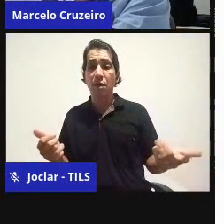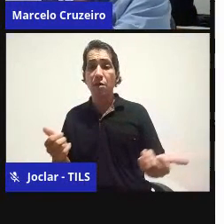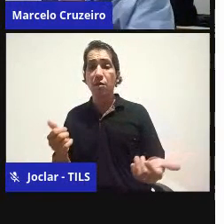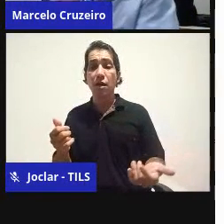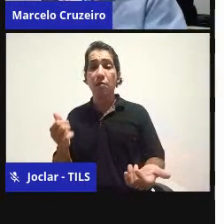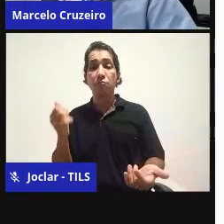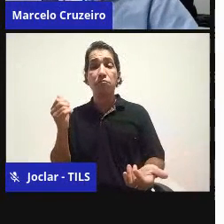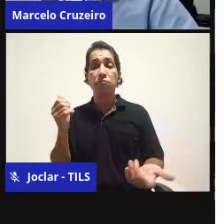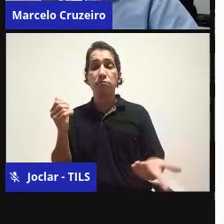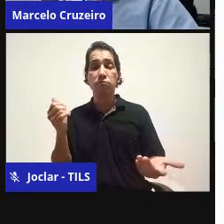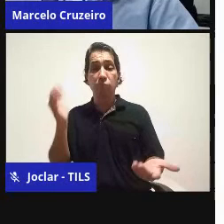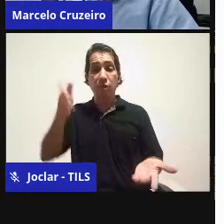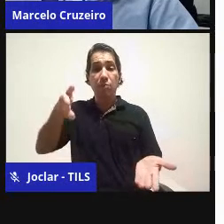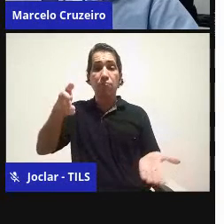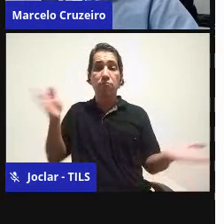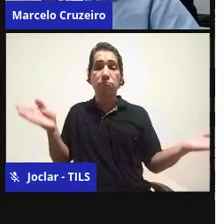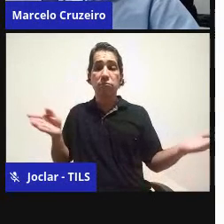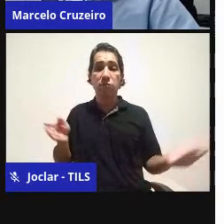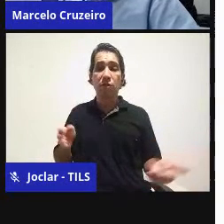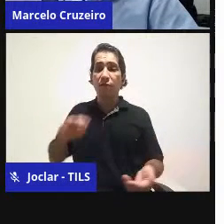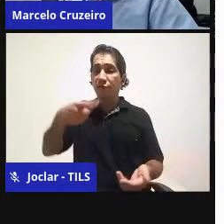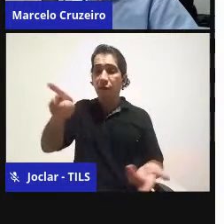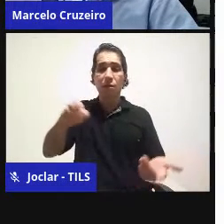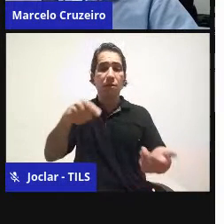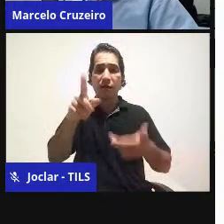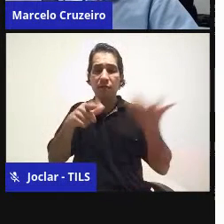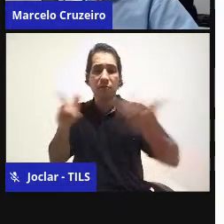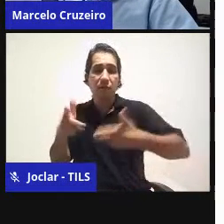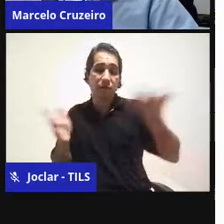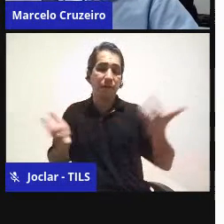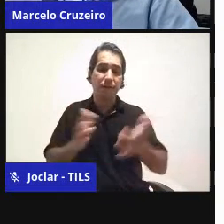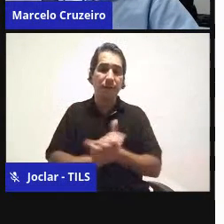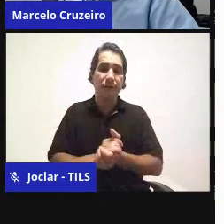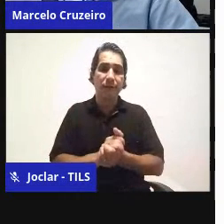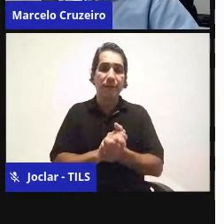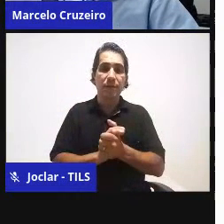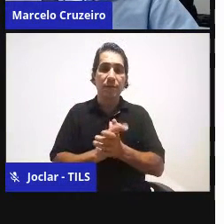Então, eu vou mostrar um vídeo para vocês aqui. Não sei se eu vou conseguir aqui.